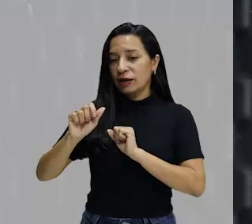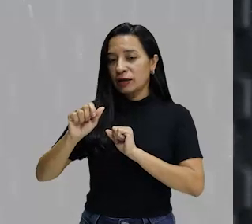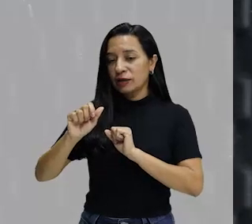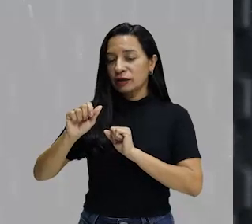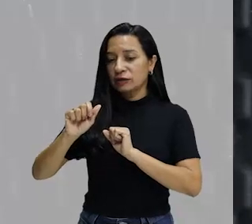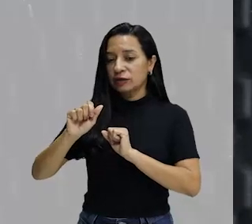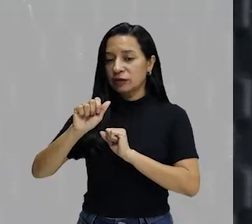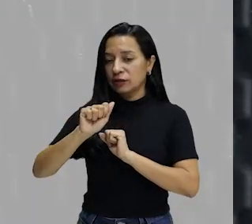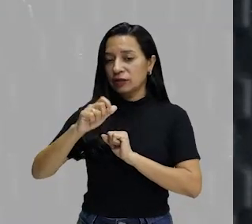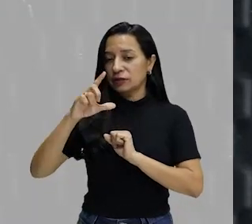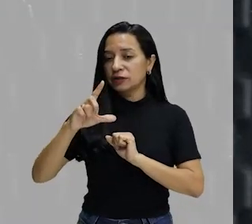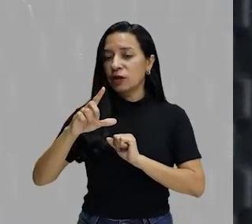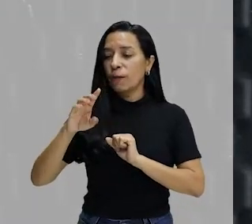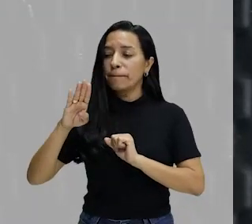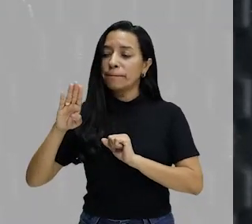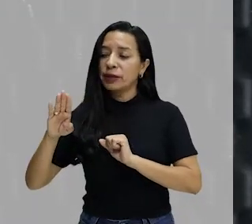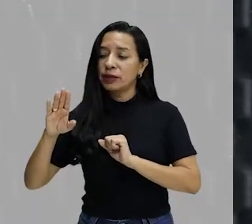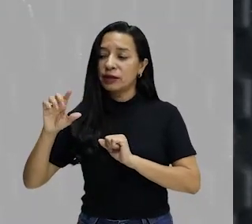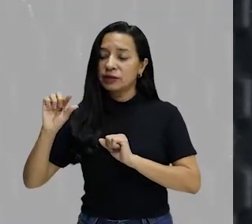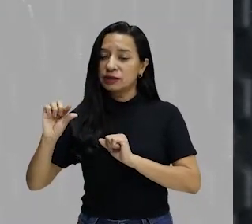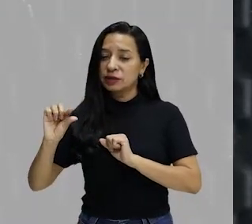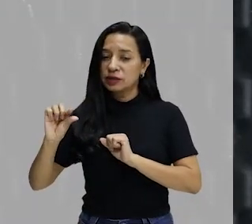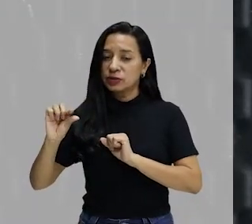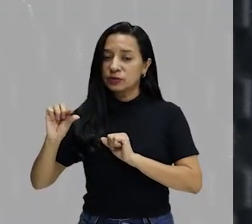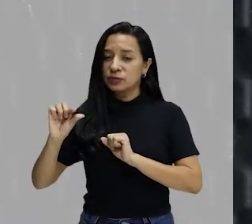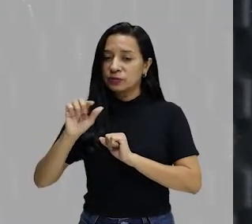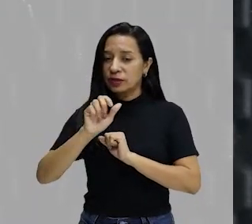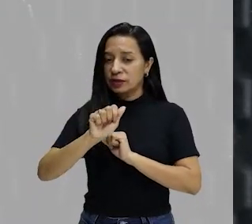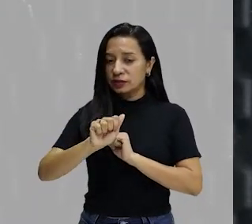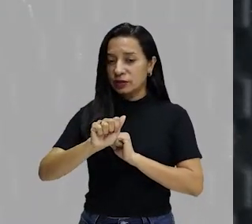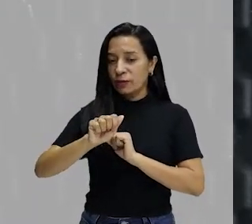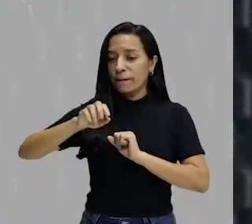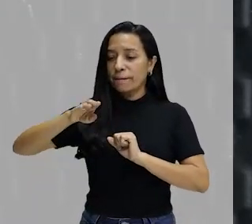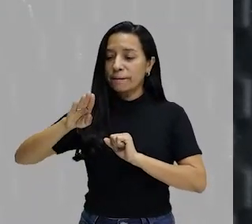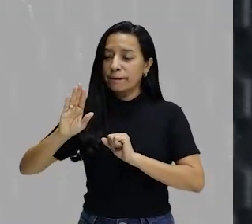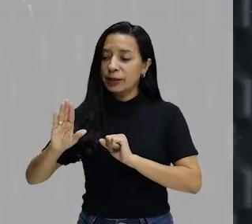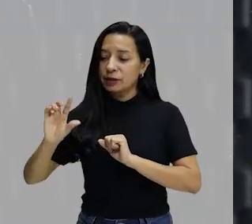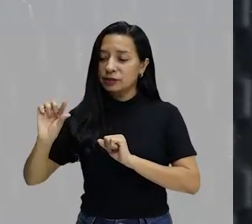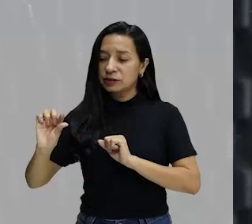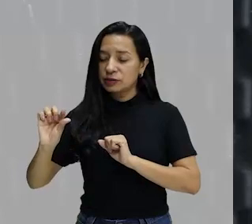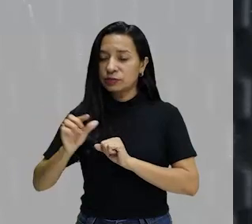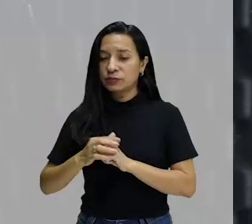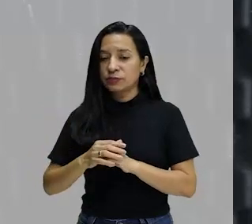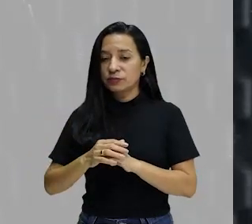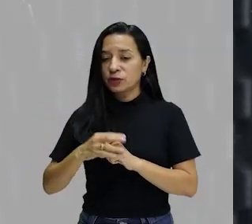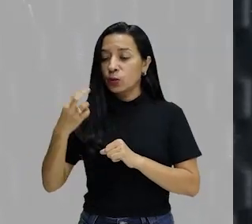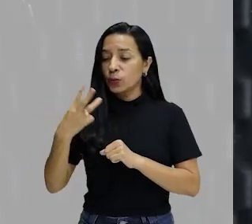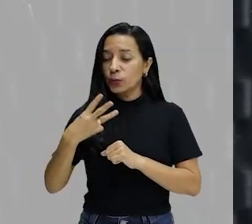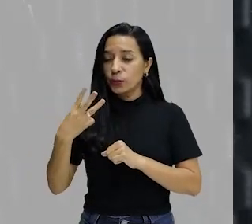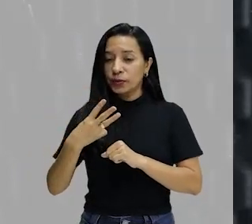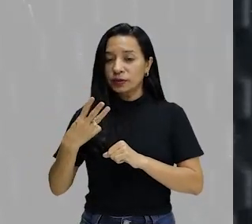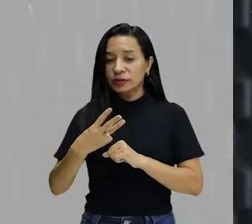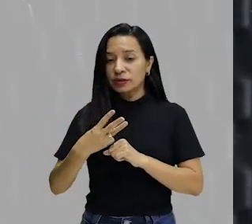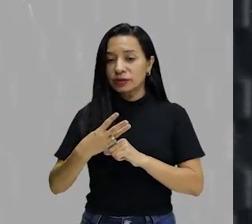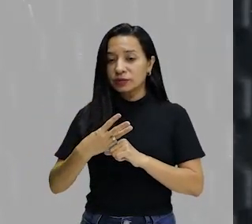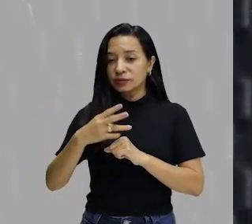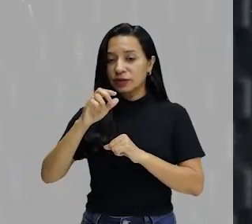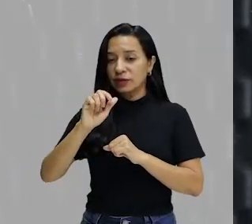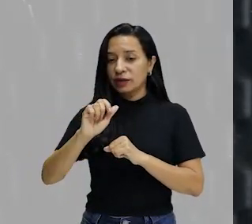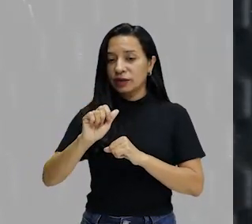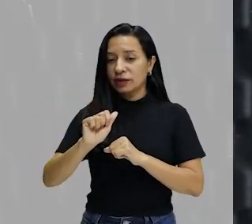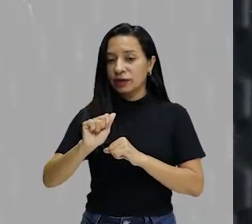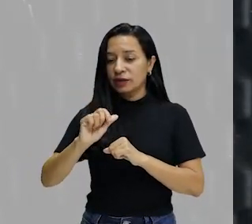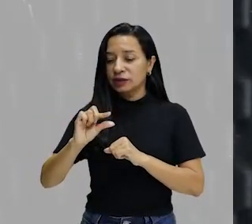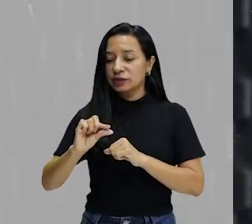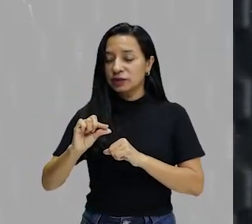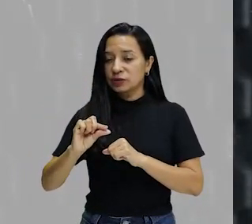vai gerar agora um segundo gameta, Azão Bzinho. O terceiro gameta vai ser o gameta que tem